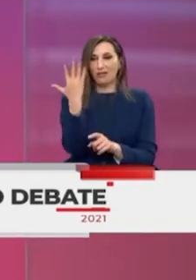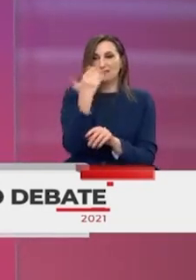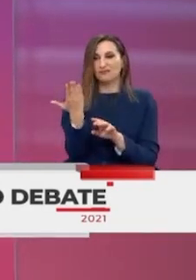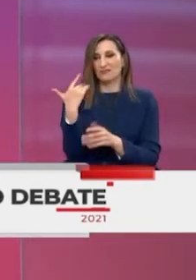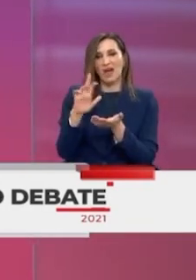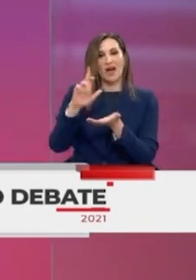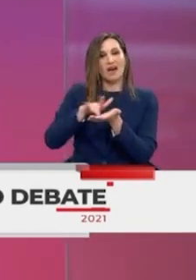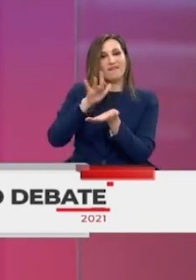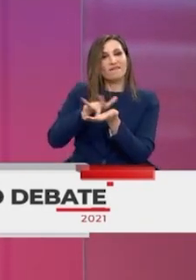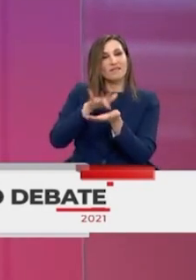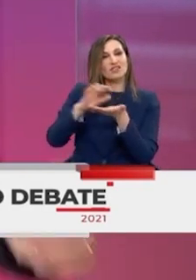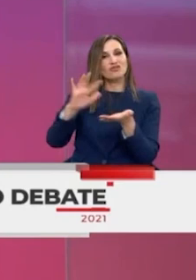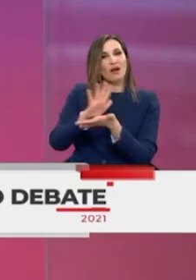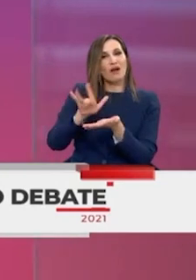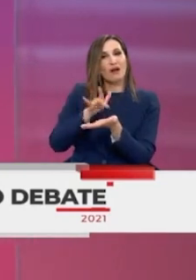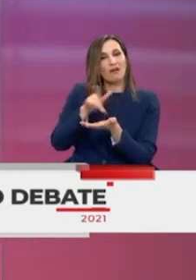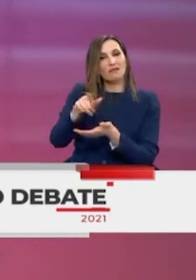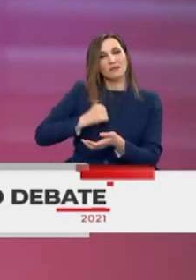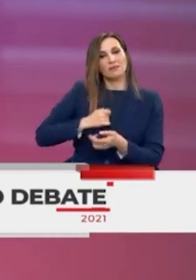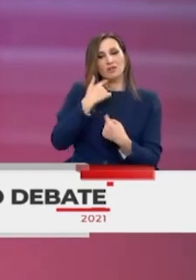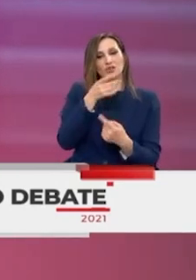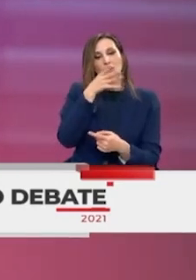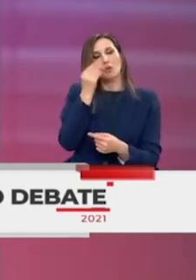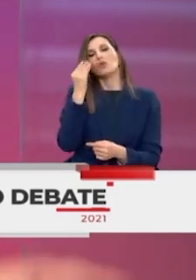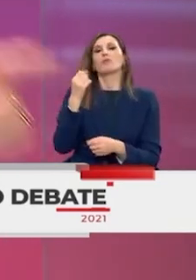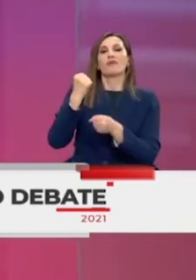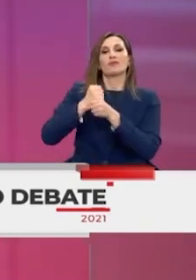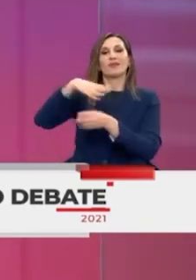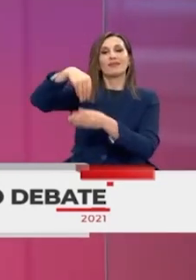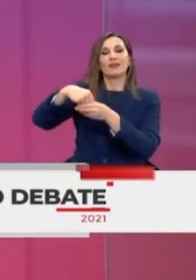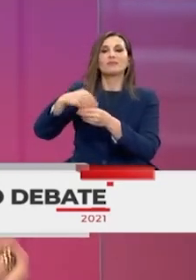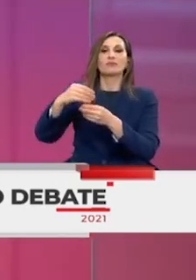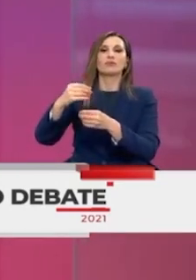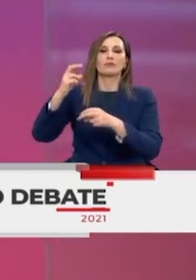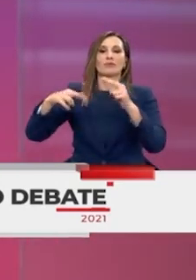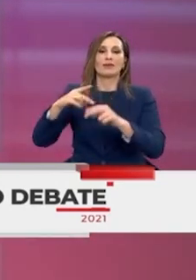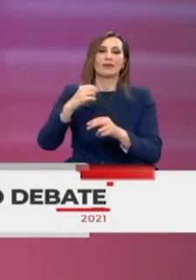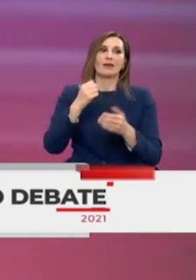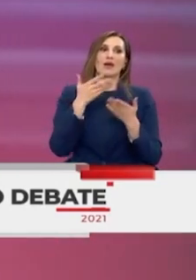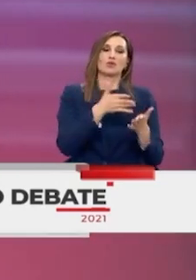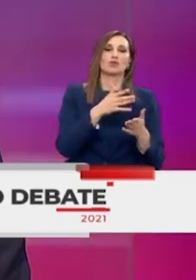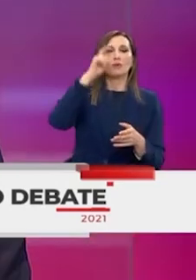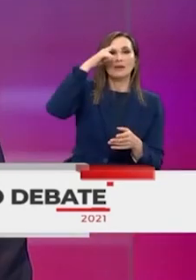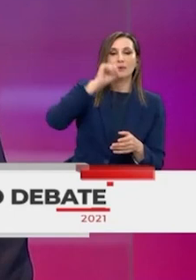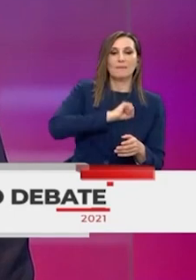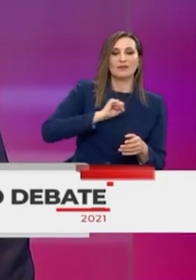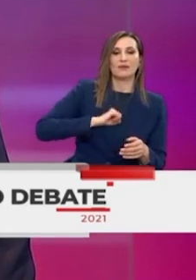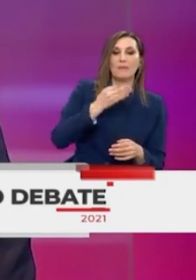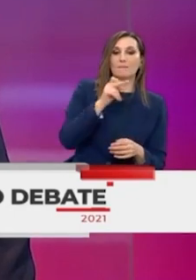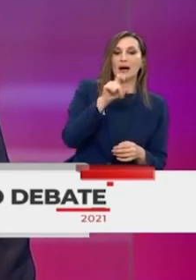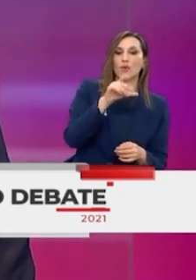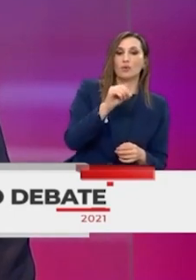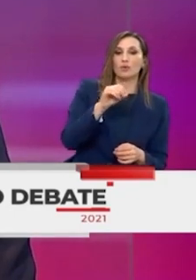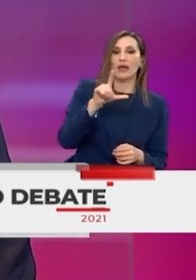Sábado, há meses, revelava que, como funcionário da Autoridade Tributária, ajudou o patrão de Sócrates, Paulo Alanda de Castro,